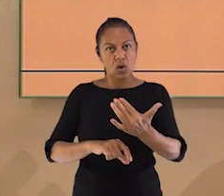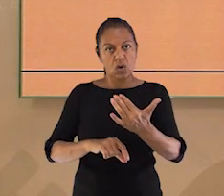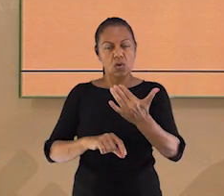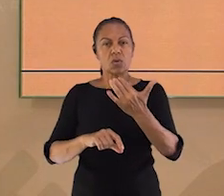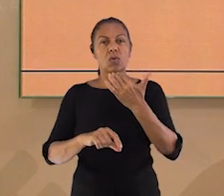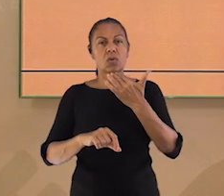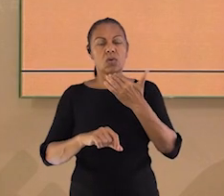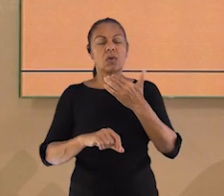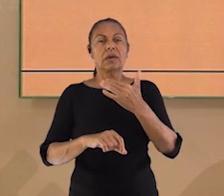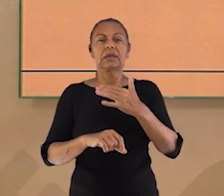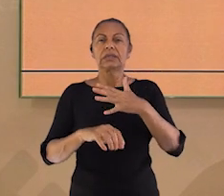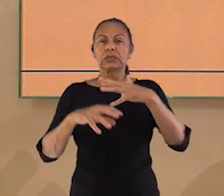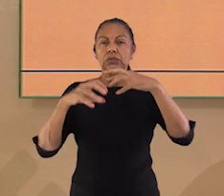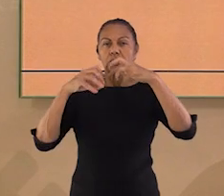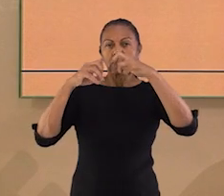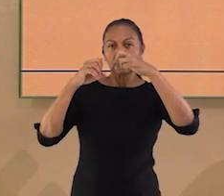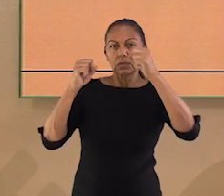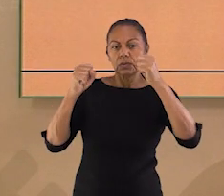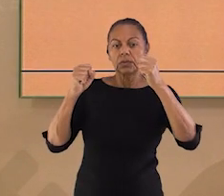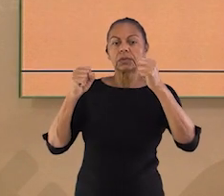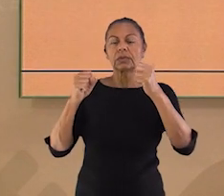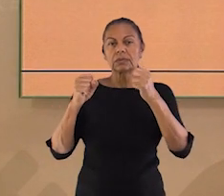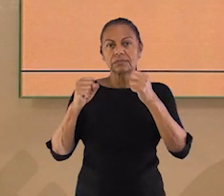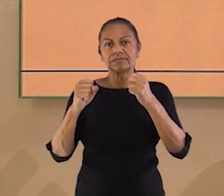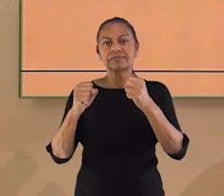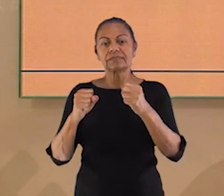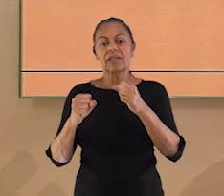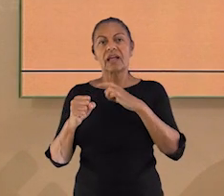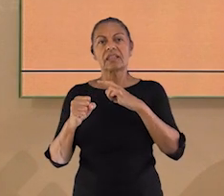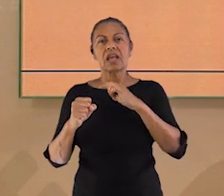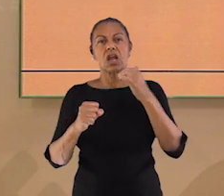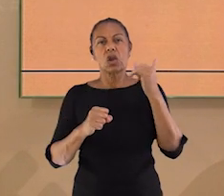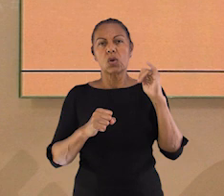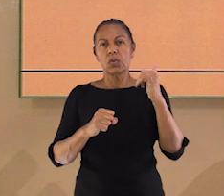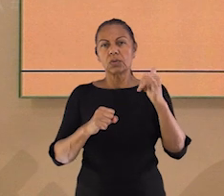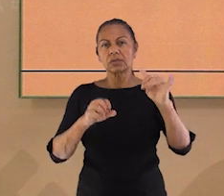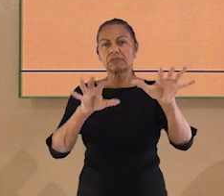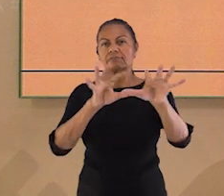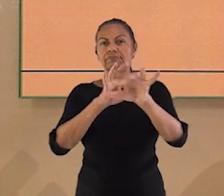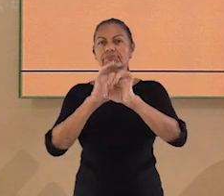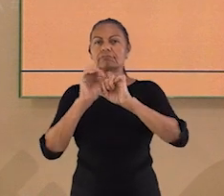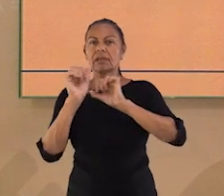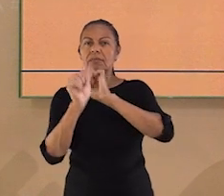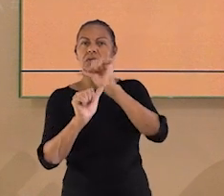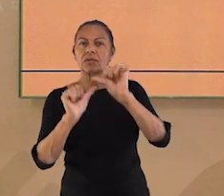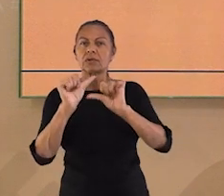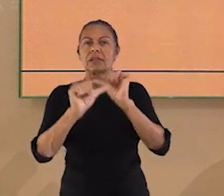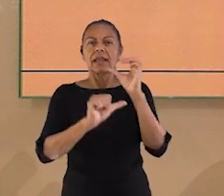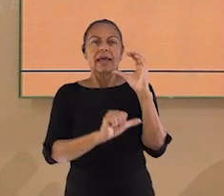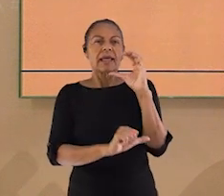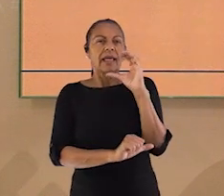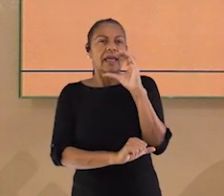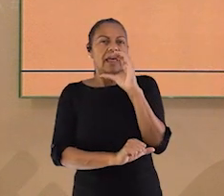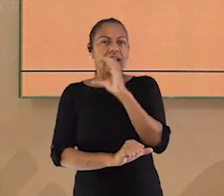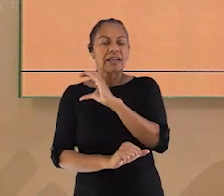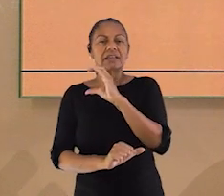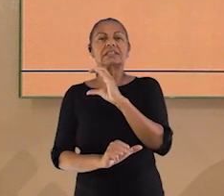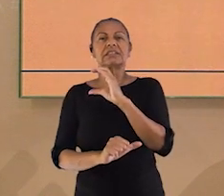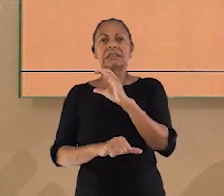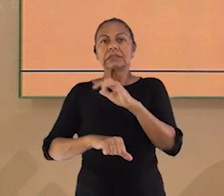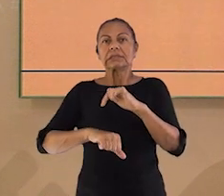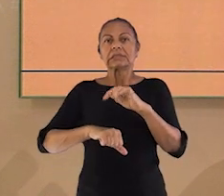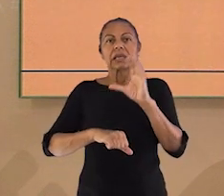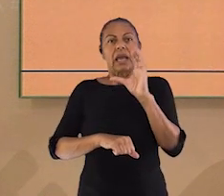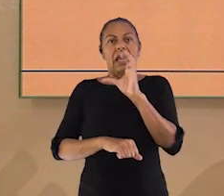É importante você saber que os objetos escuros eles absorvem com mais facilidade os comprimentos